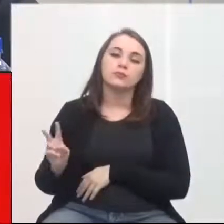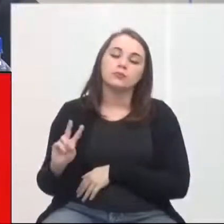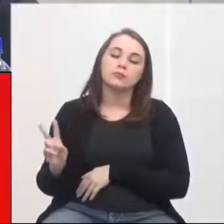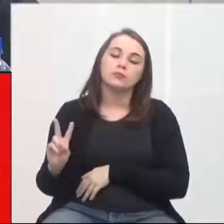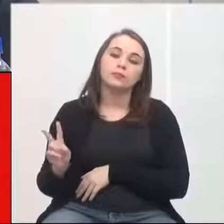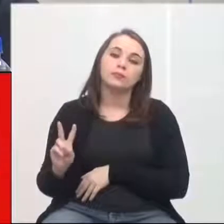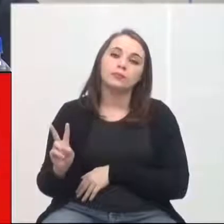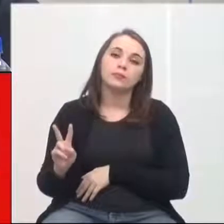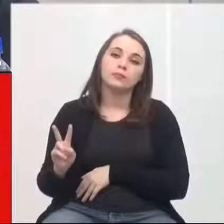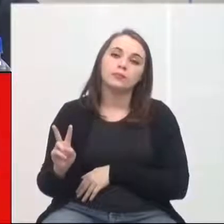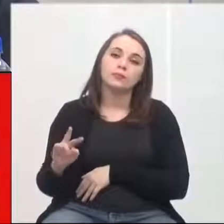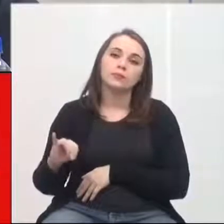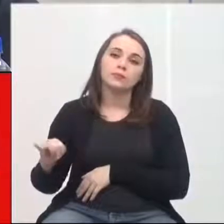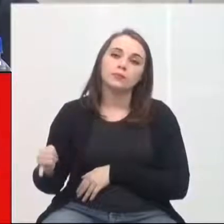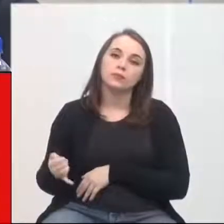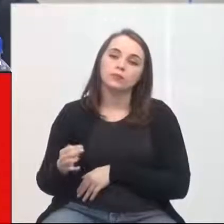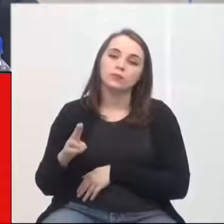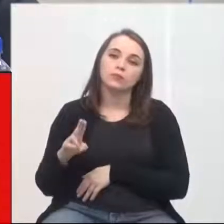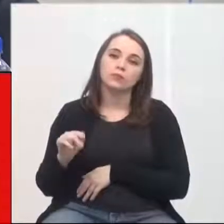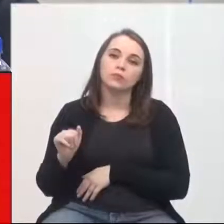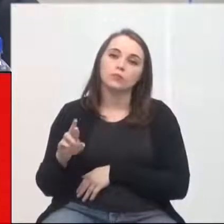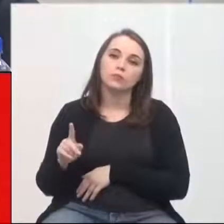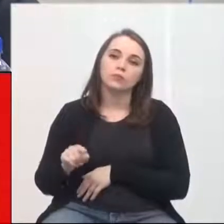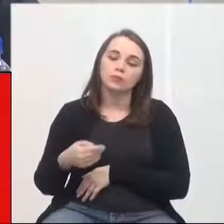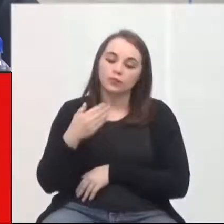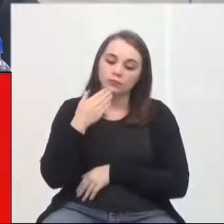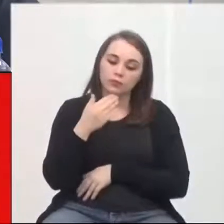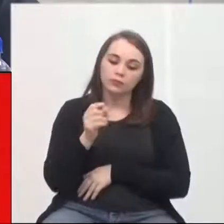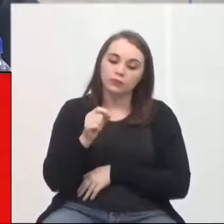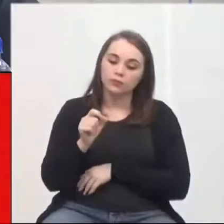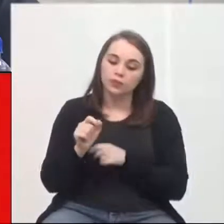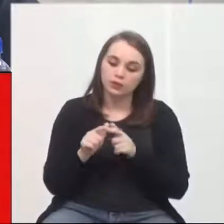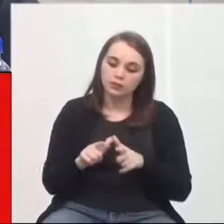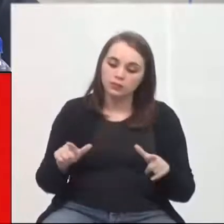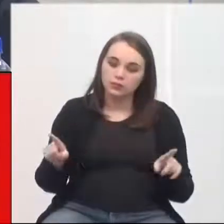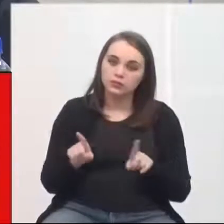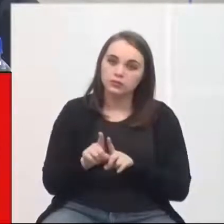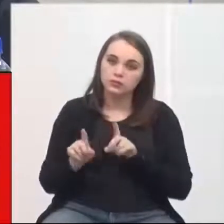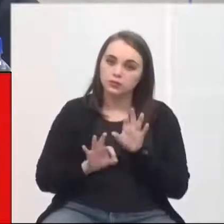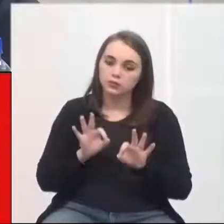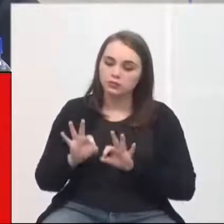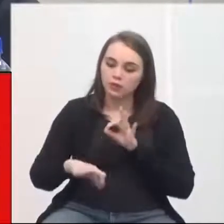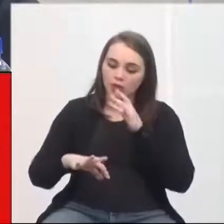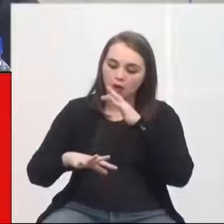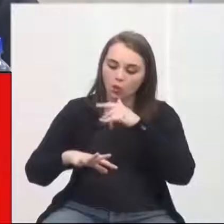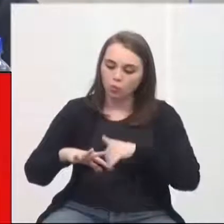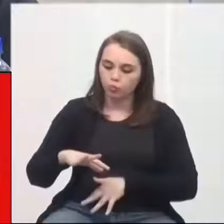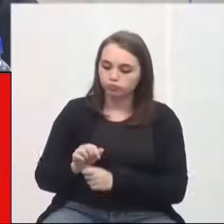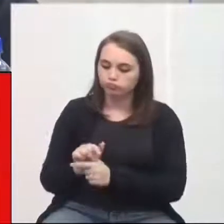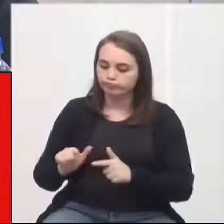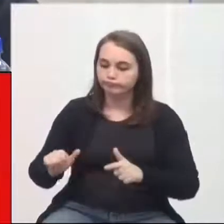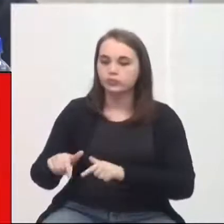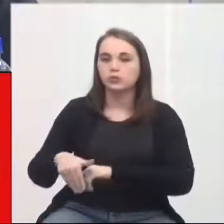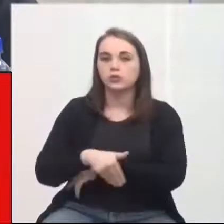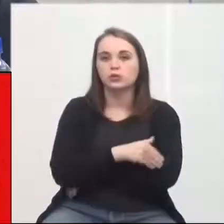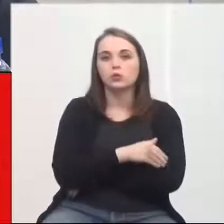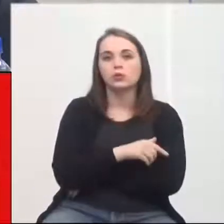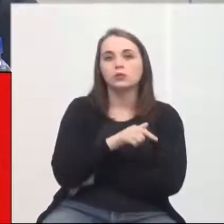1257-2021, autor vereador Juarez de Jesus dos Santos. Limpeza, bem como a reforma da Boca de Lobo, localizada na